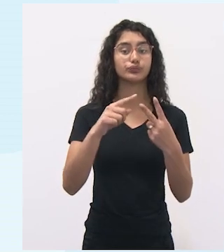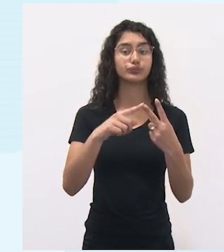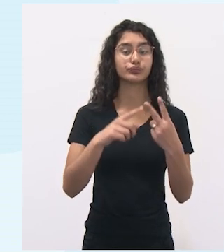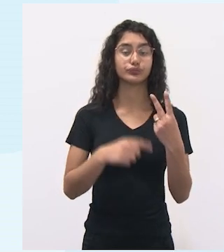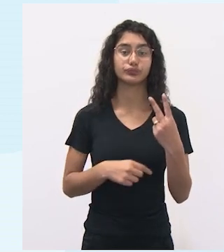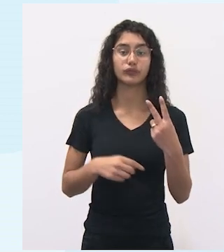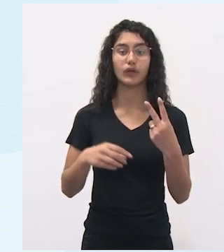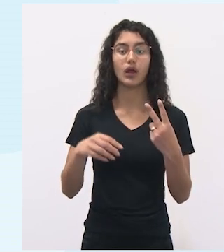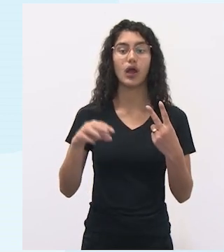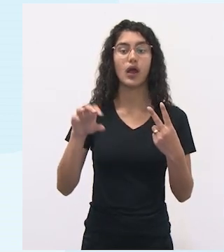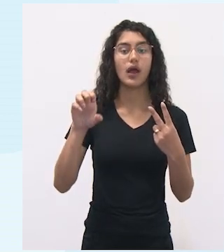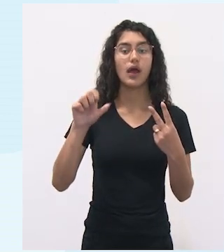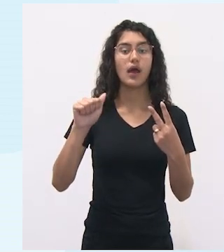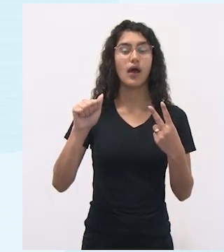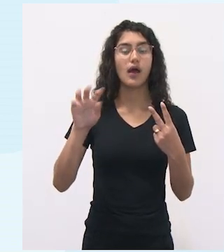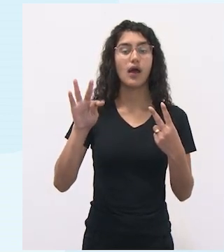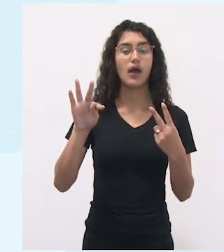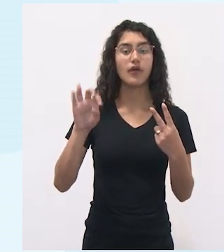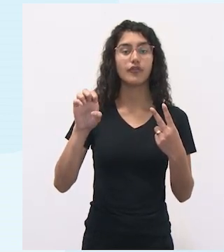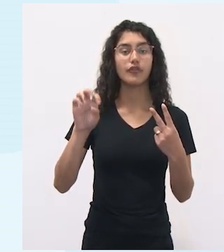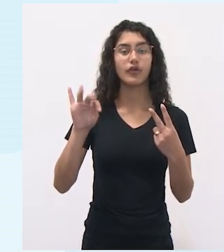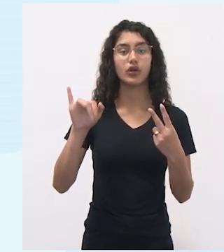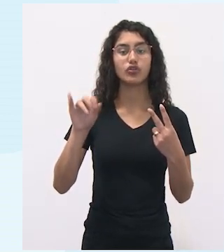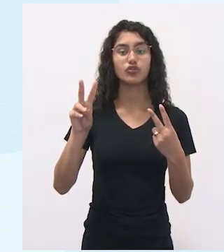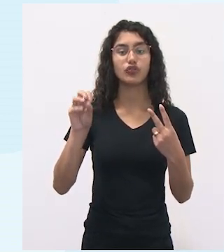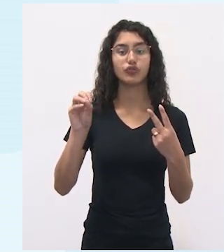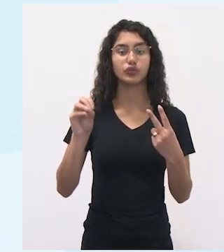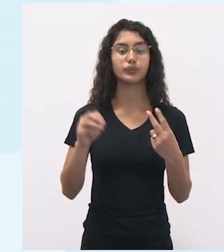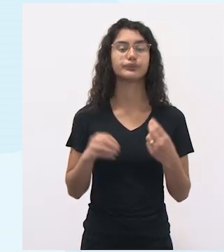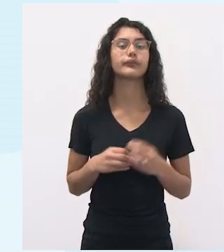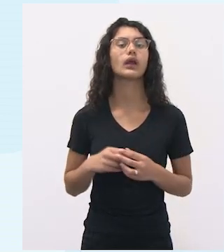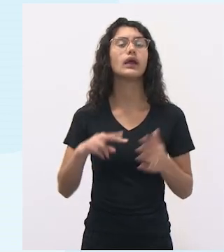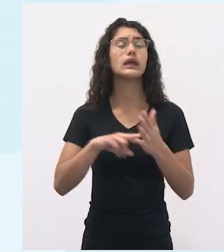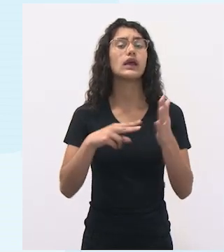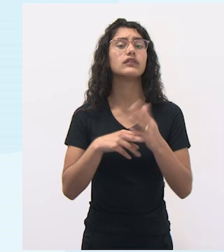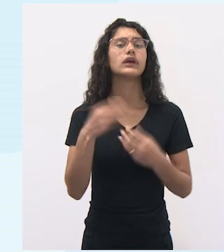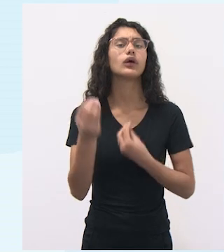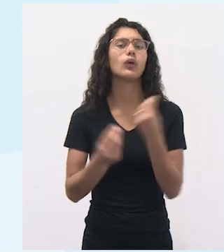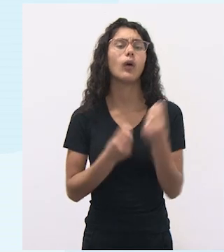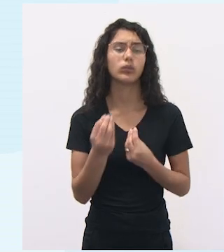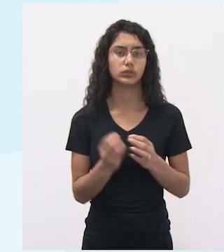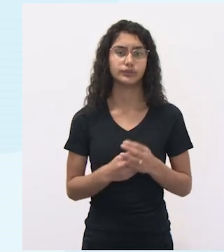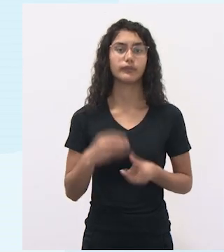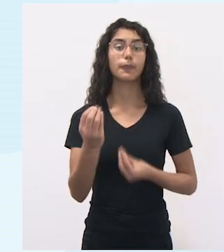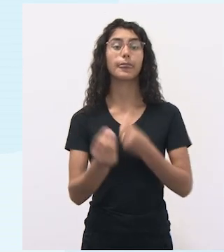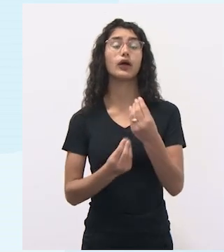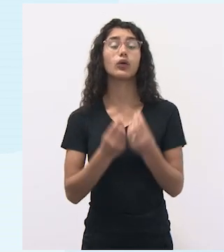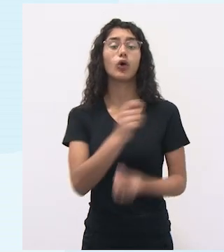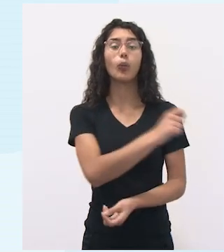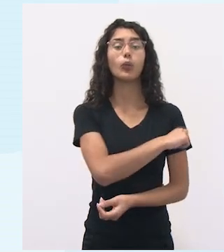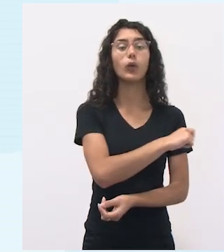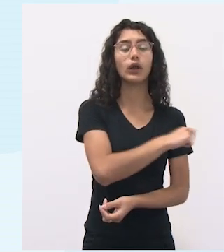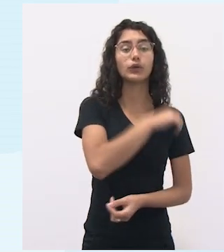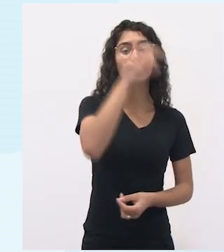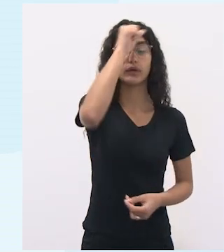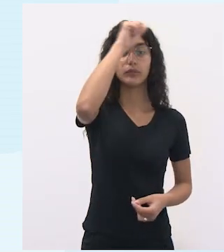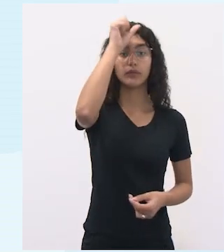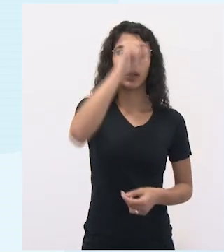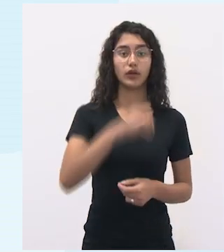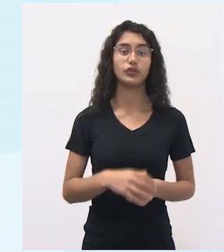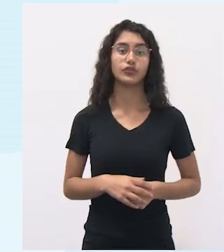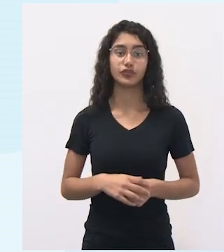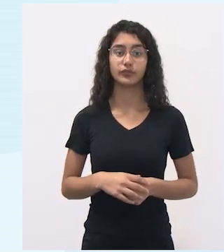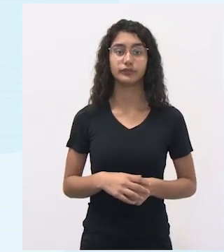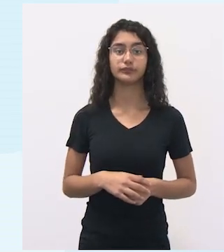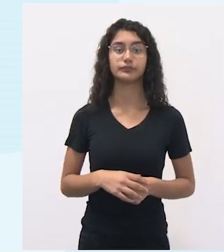domínio afetivo está ligado com como. Como que o meu aluno aprende? Né? Ele aprende que está